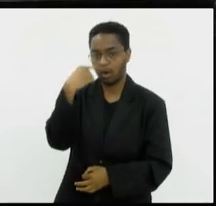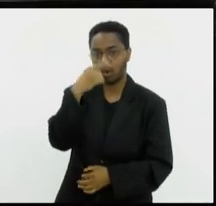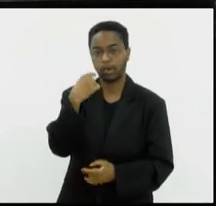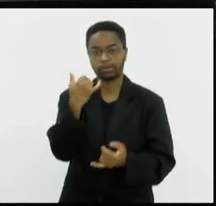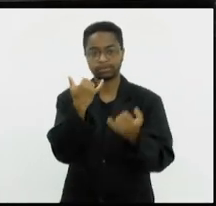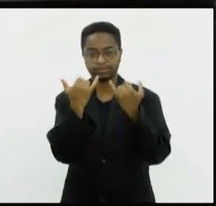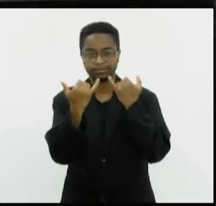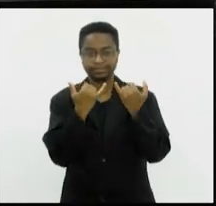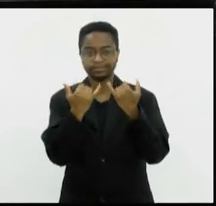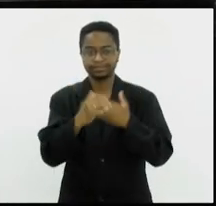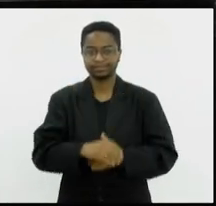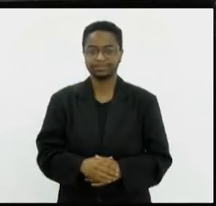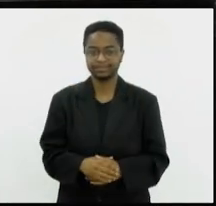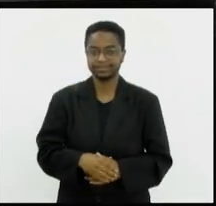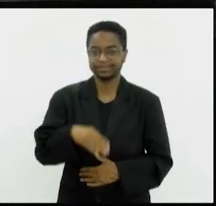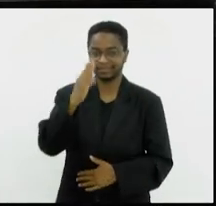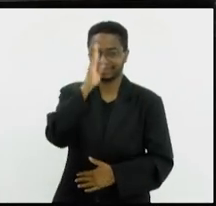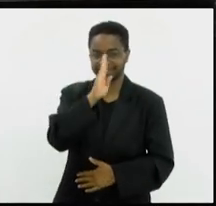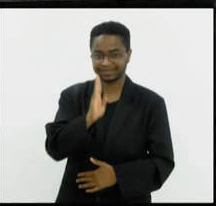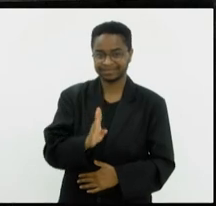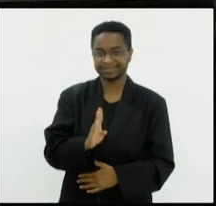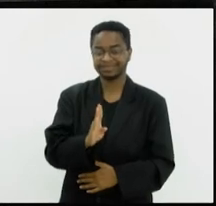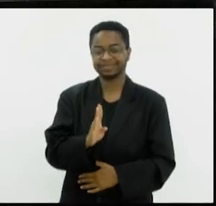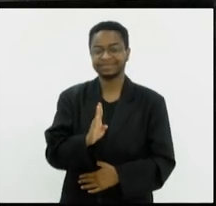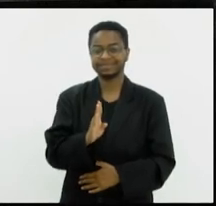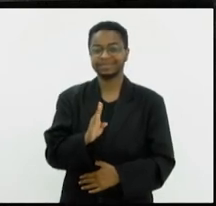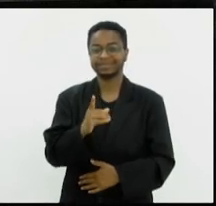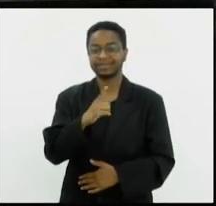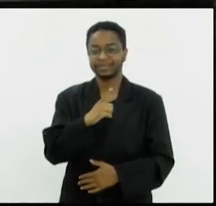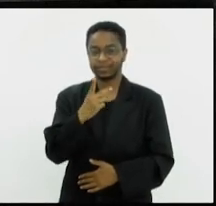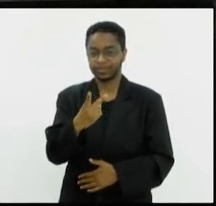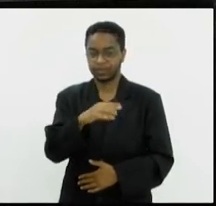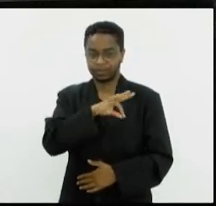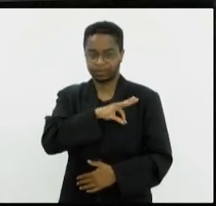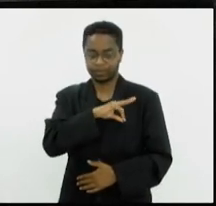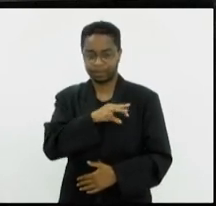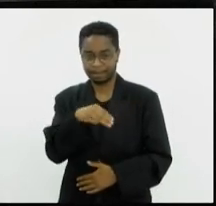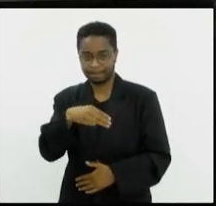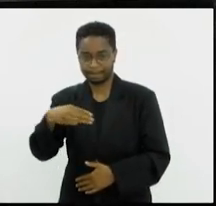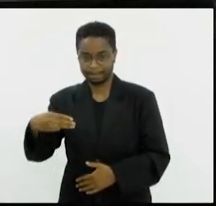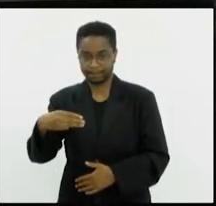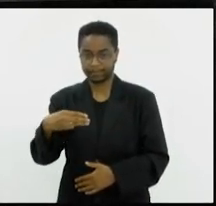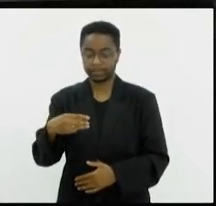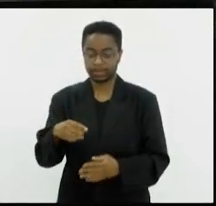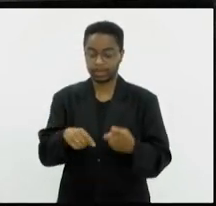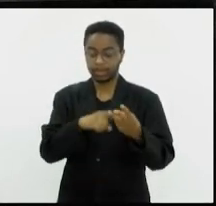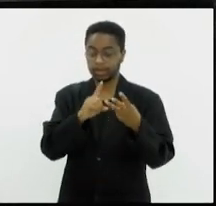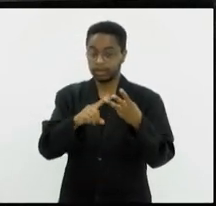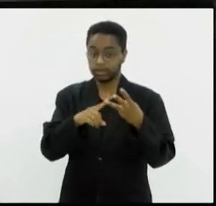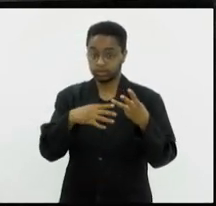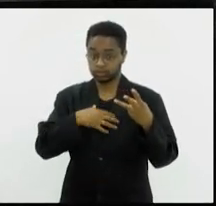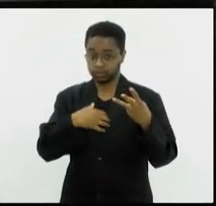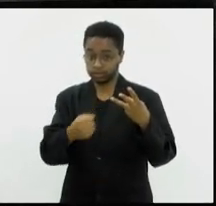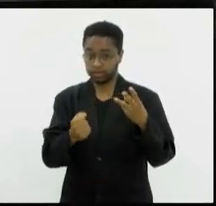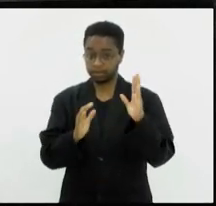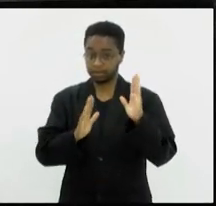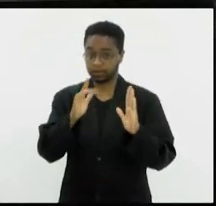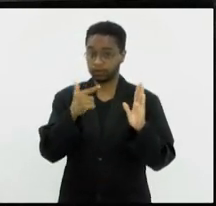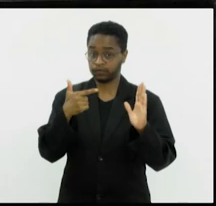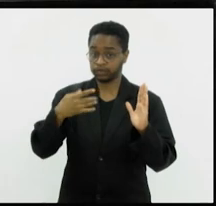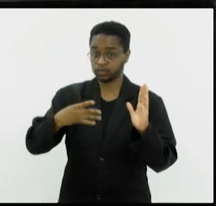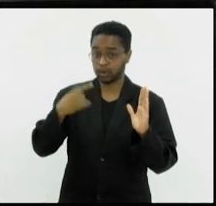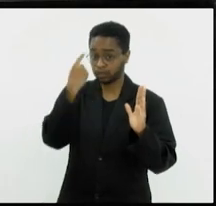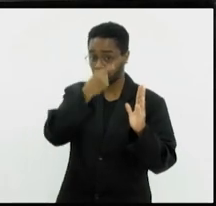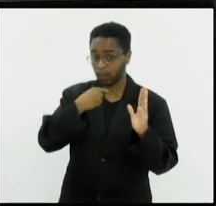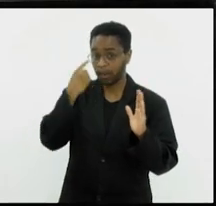noticiário no Brasil morrem dois policiais militares e o se suicida em 24 horas e